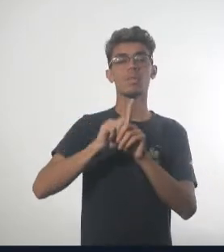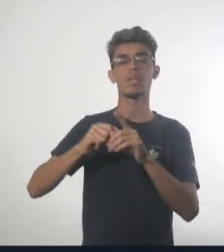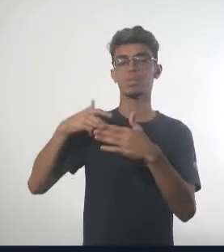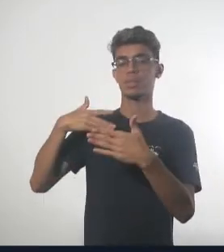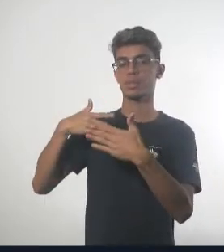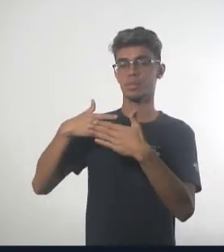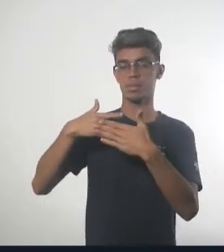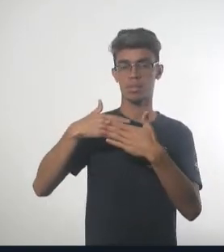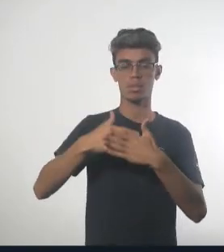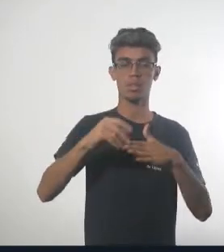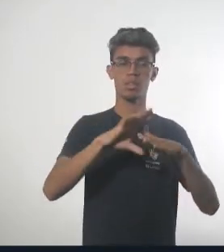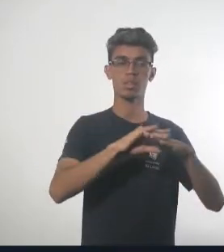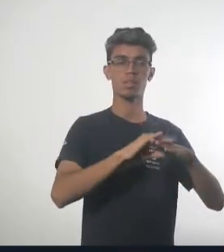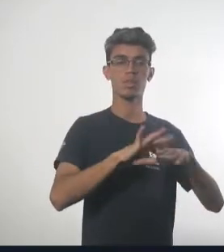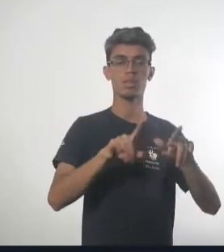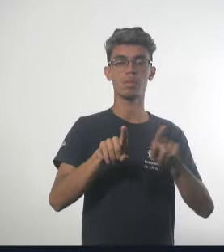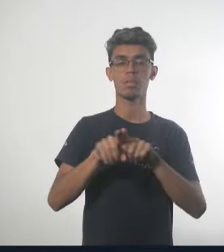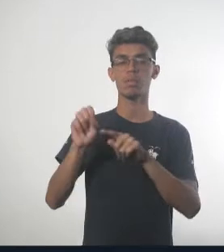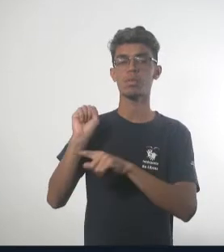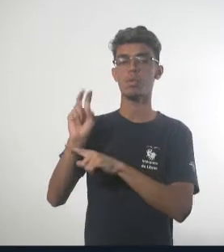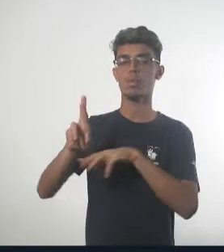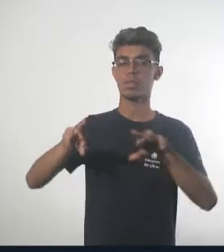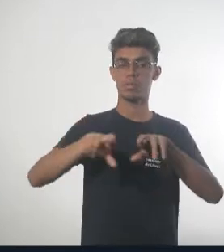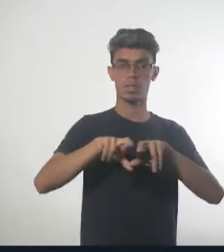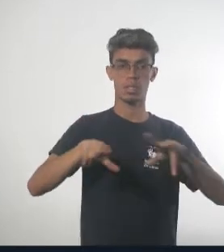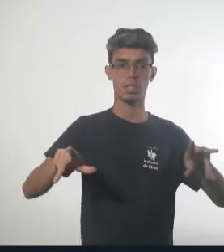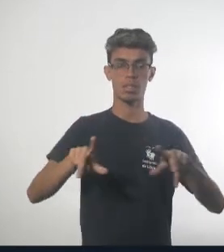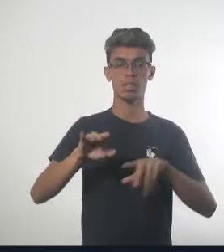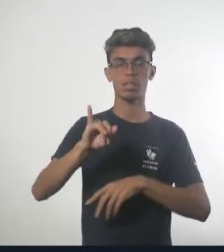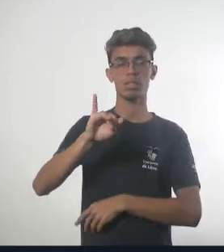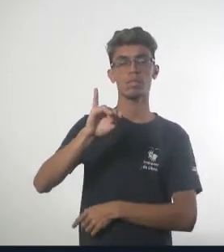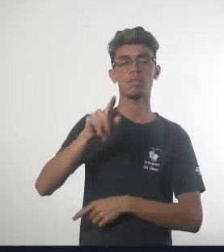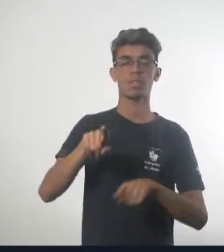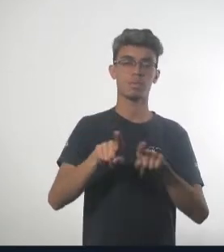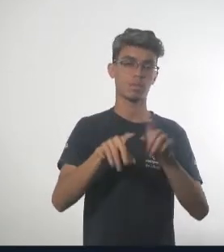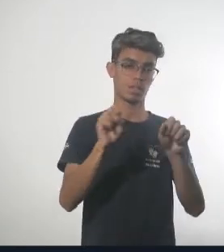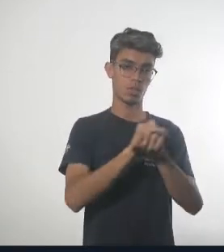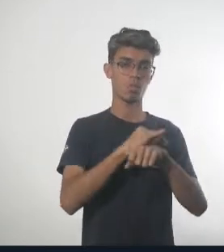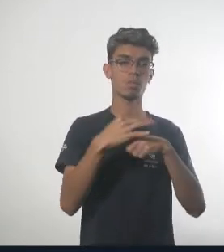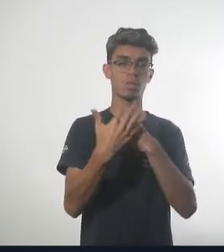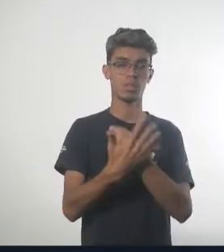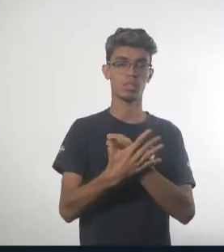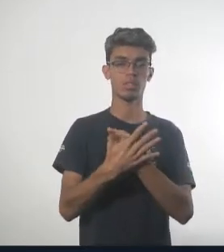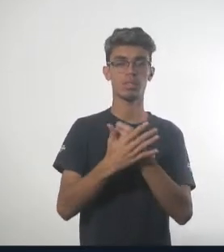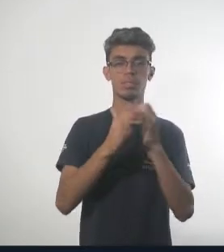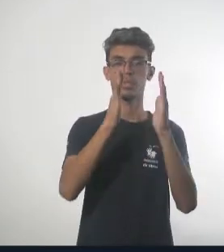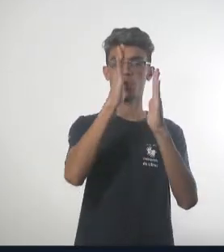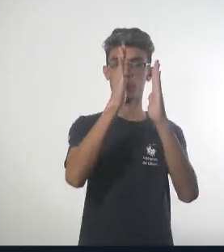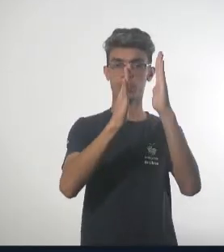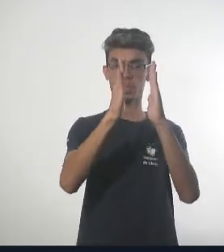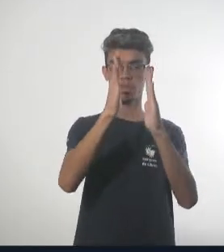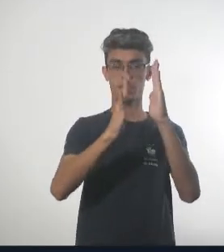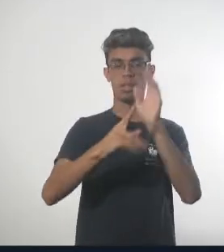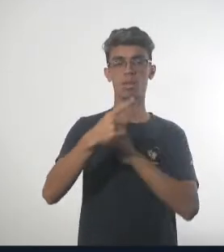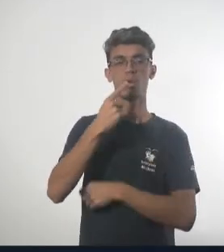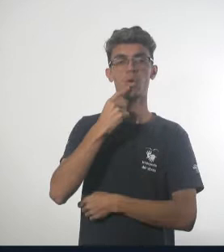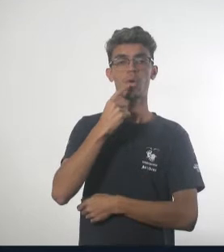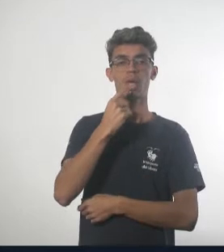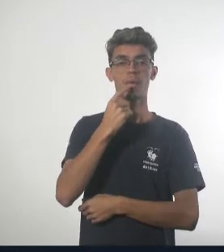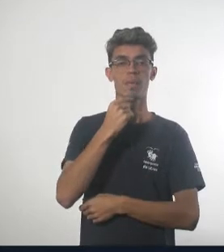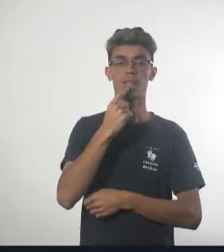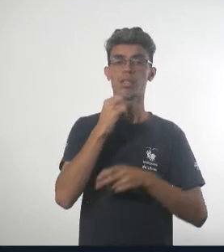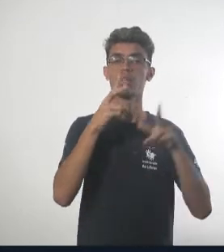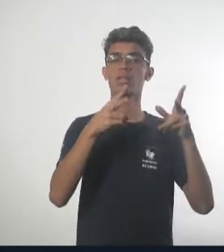outros agentes e outros vírus respiratórios, mas as SRAGs por Covid, que é a linha vermelha no gráfico, a gente não